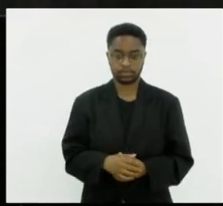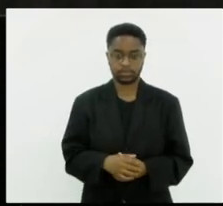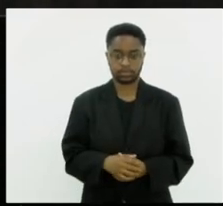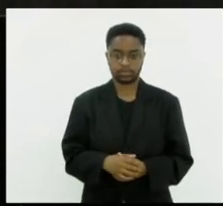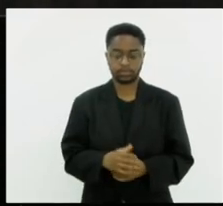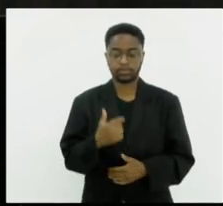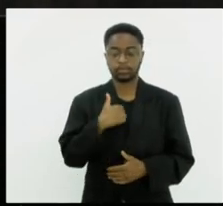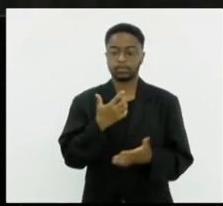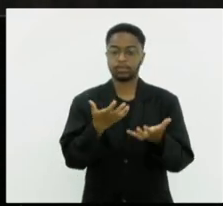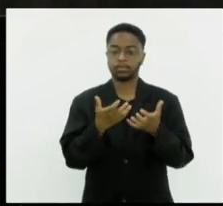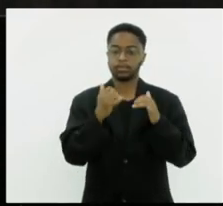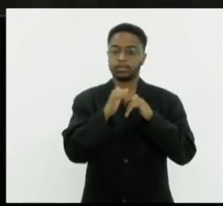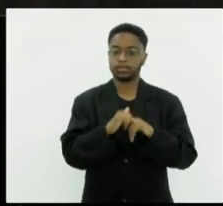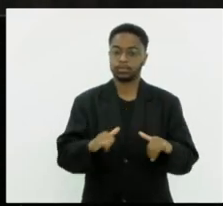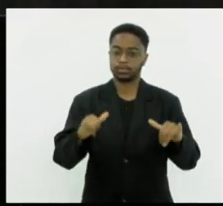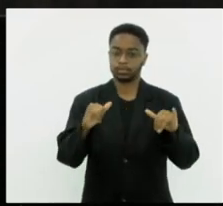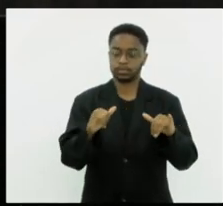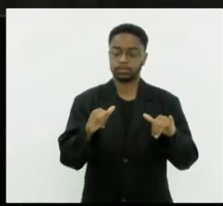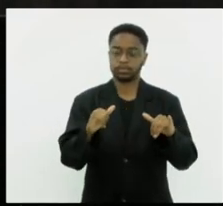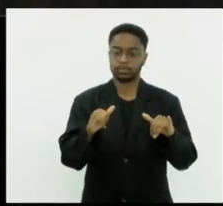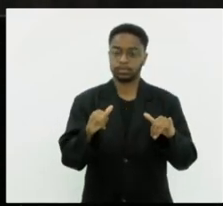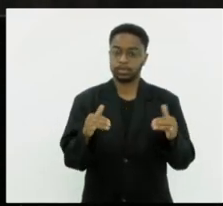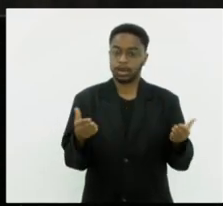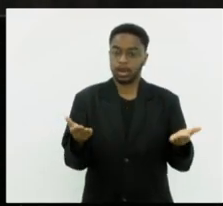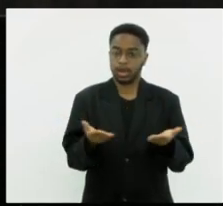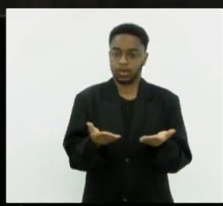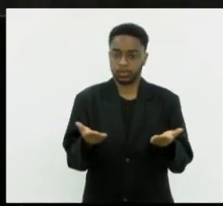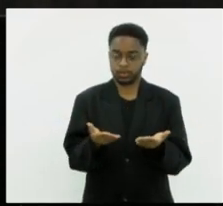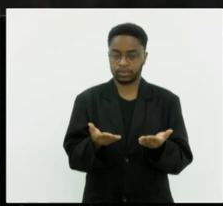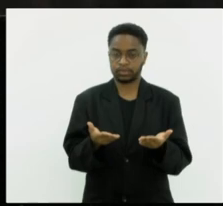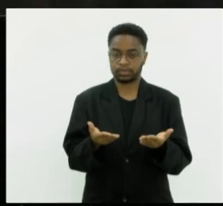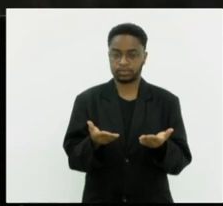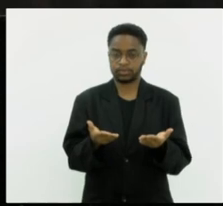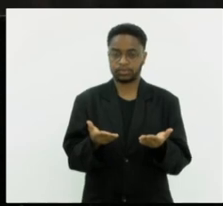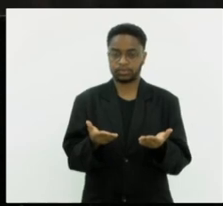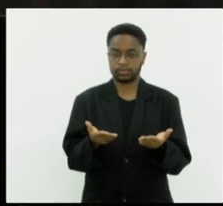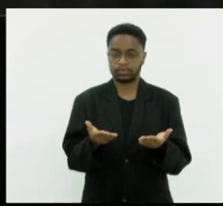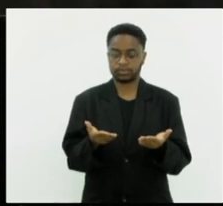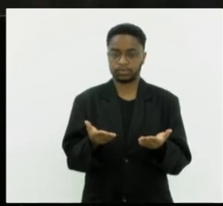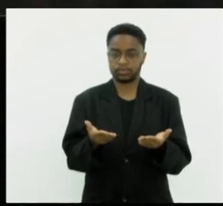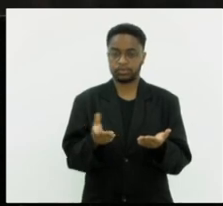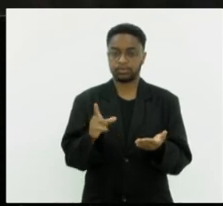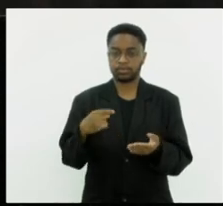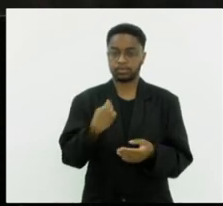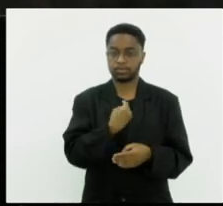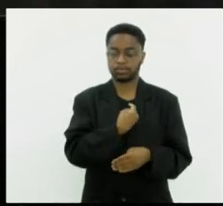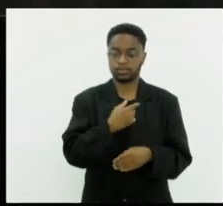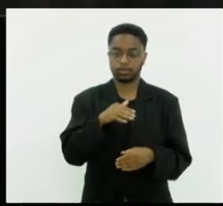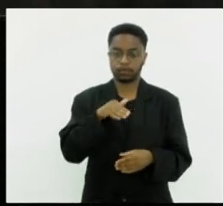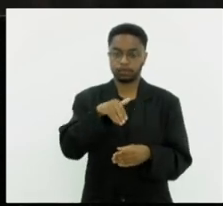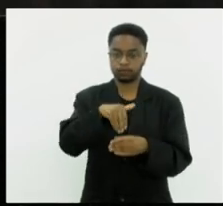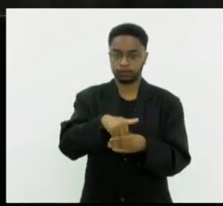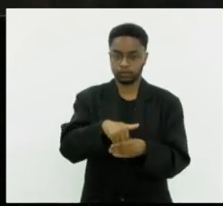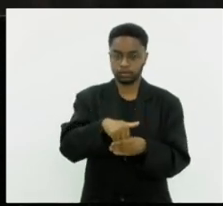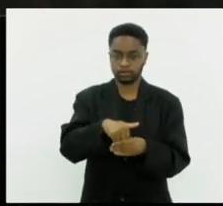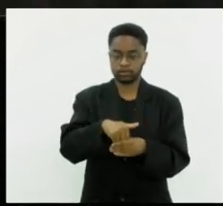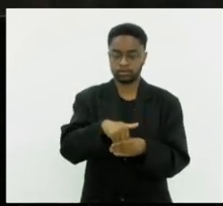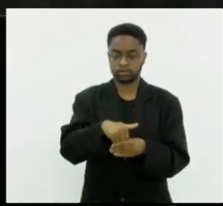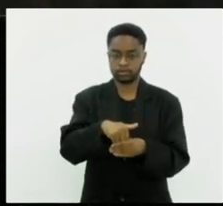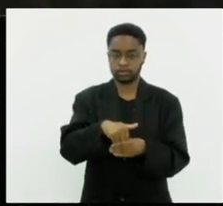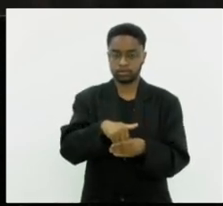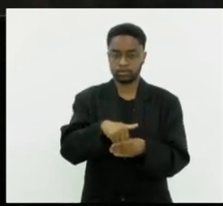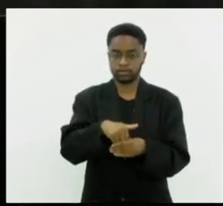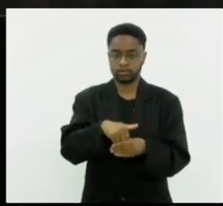queria alertar que, nesse momento, nós estamos votando o destaque